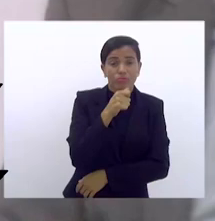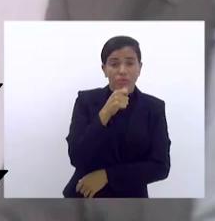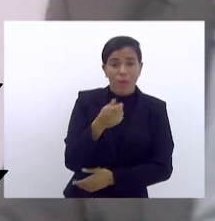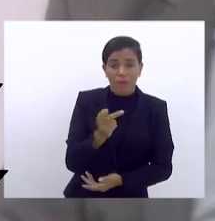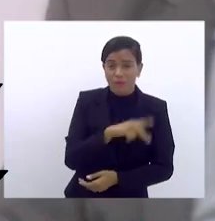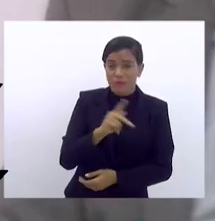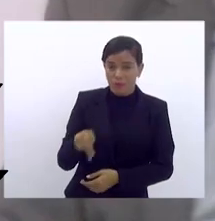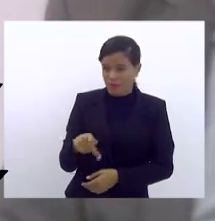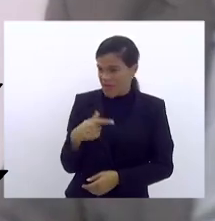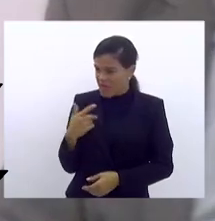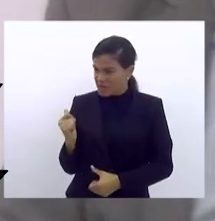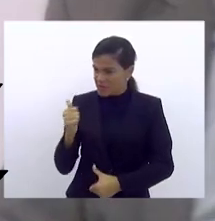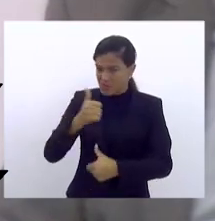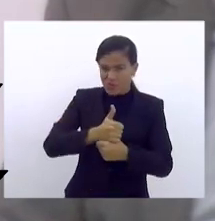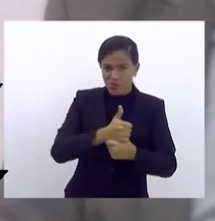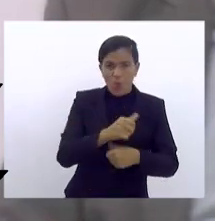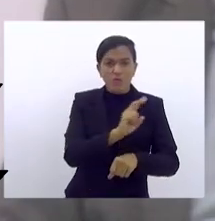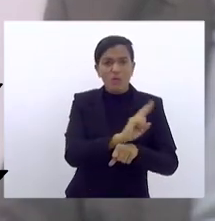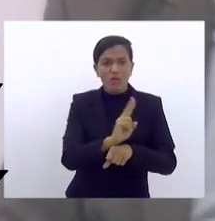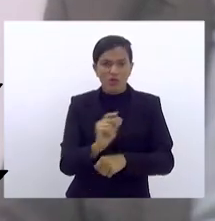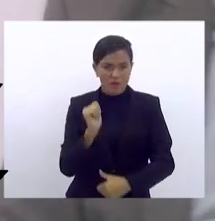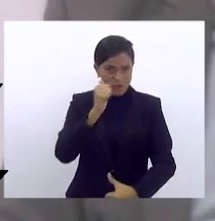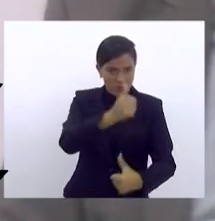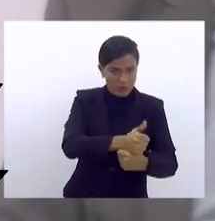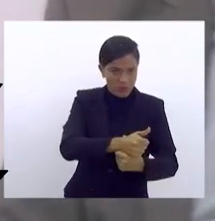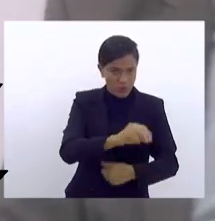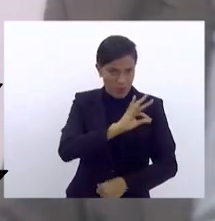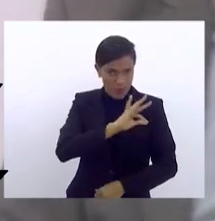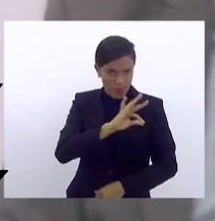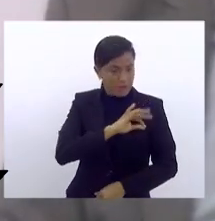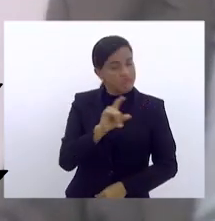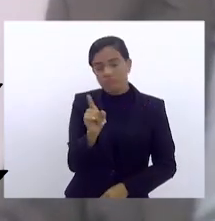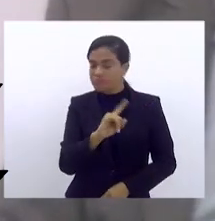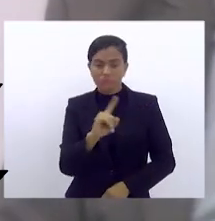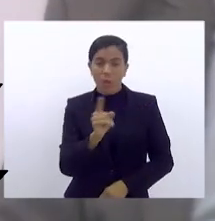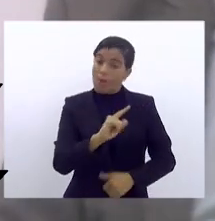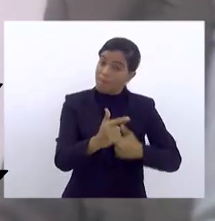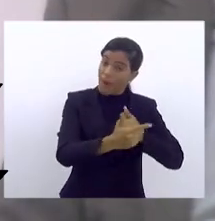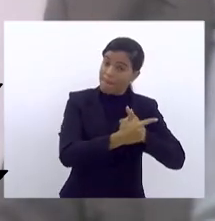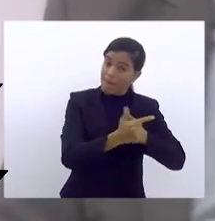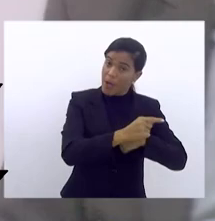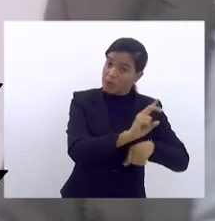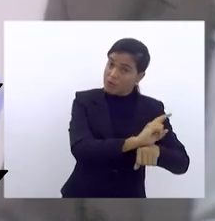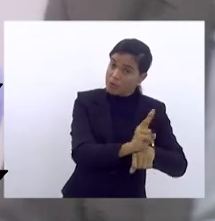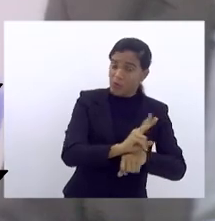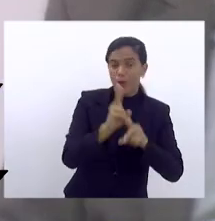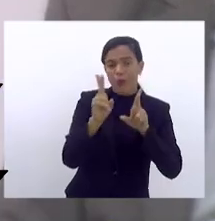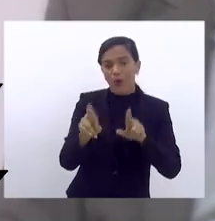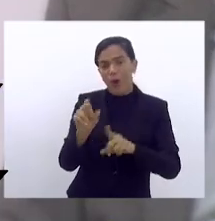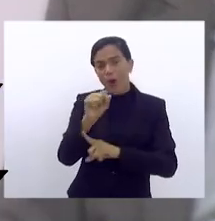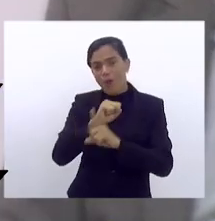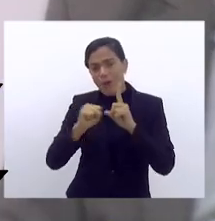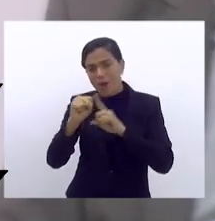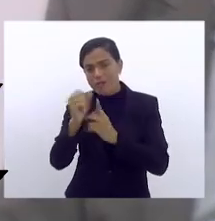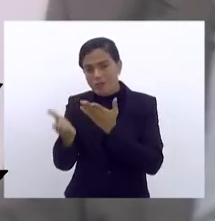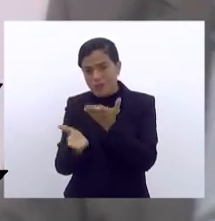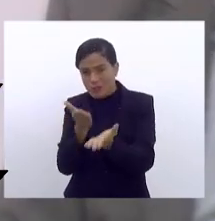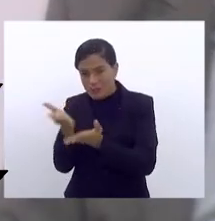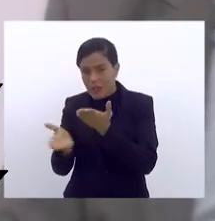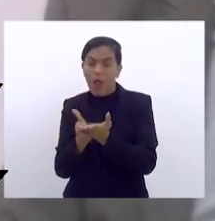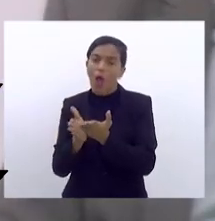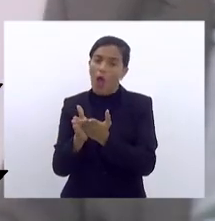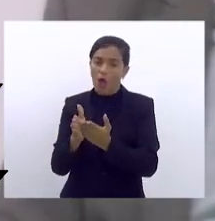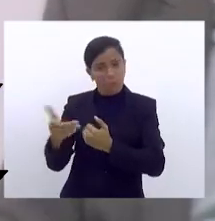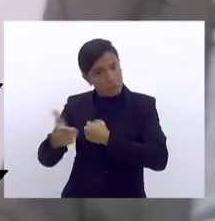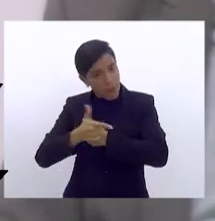substituir o papel da polícia não o inspetor vai cumprir o papel do inspetor assim como assistente social psicólogo assistente social